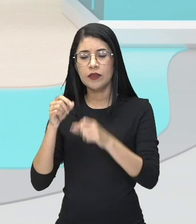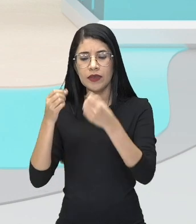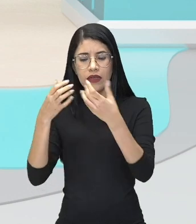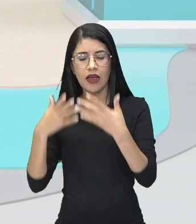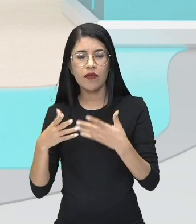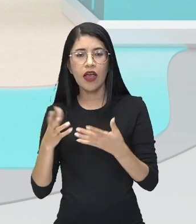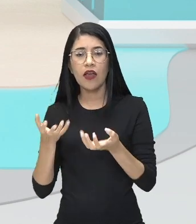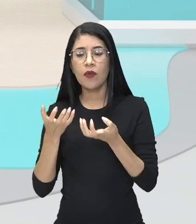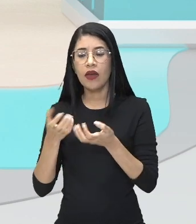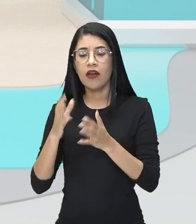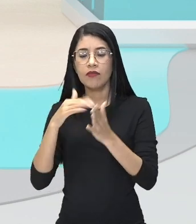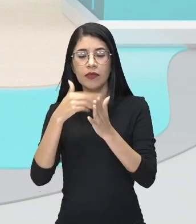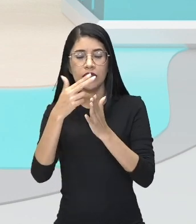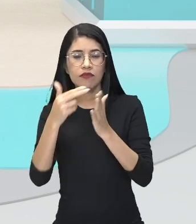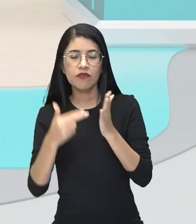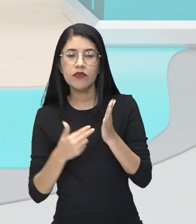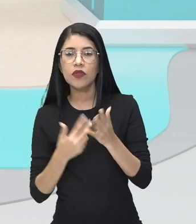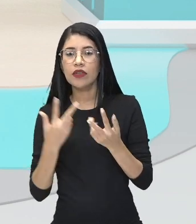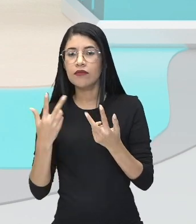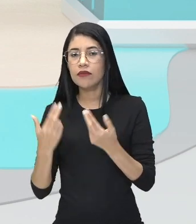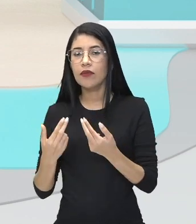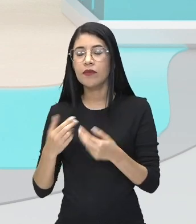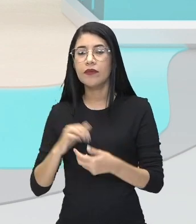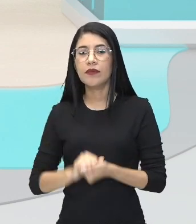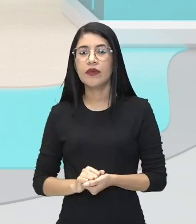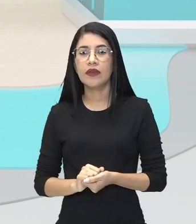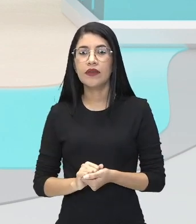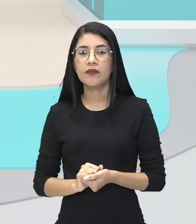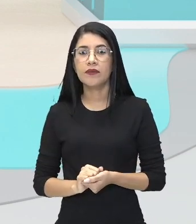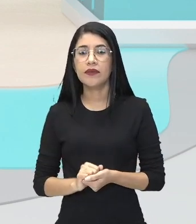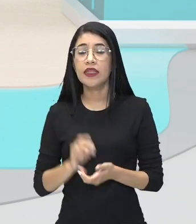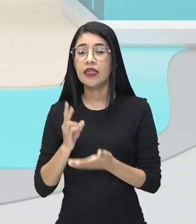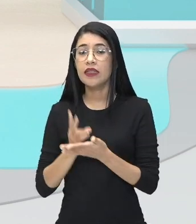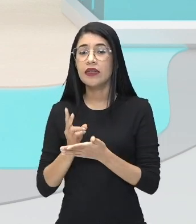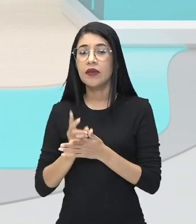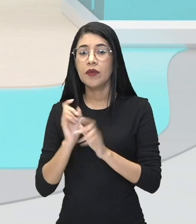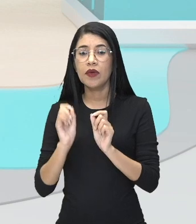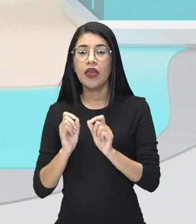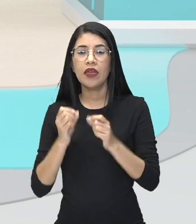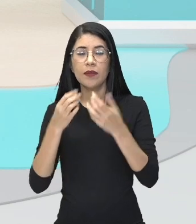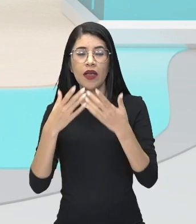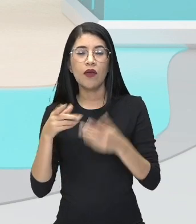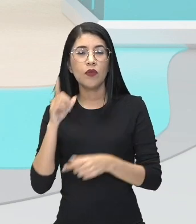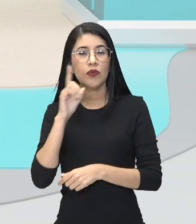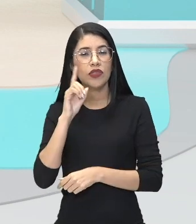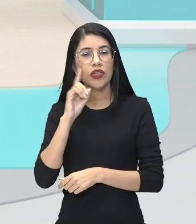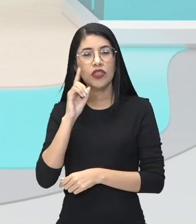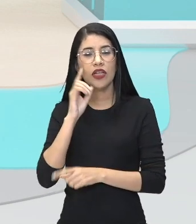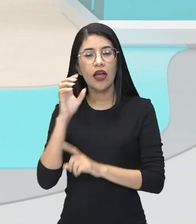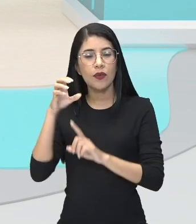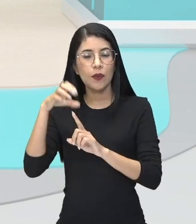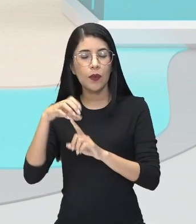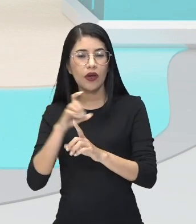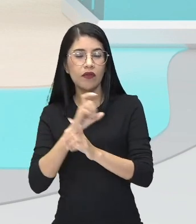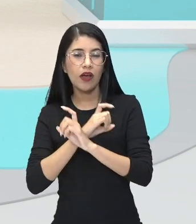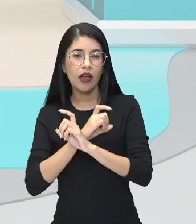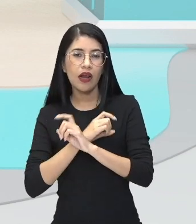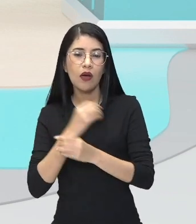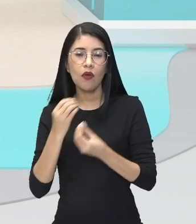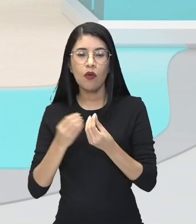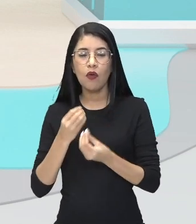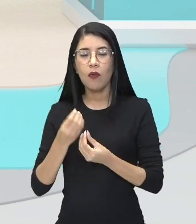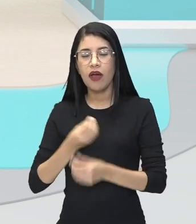feitas as pinturas. E as pinturas geralmente retratavam esse cotidiano do faraó, essa forma de como